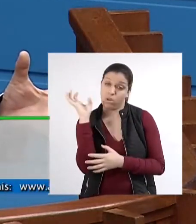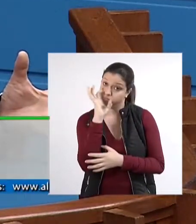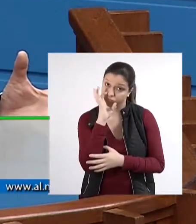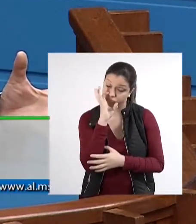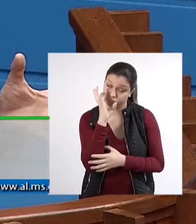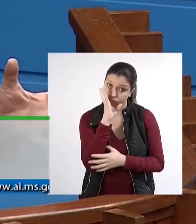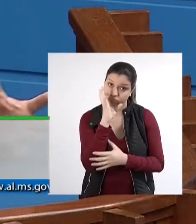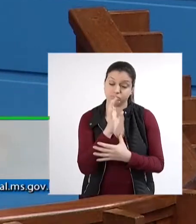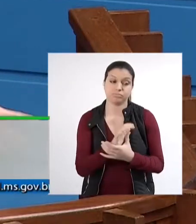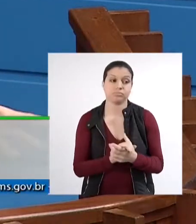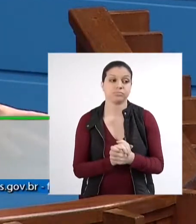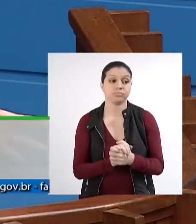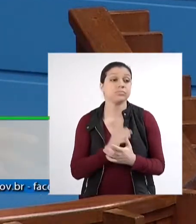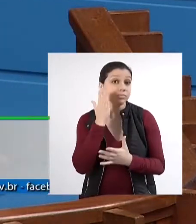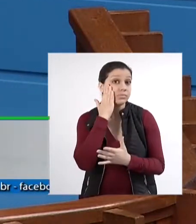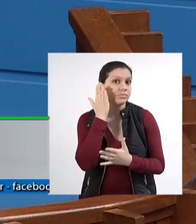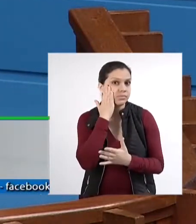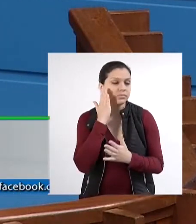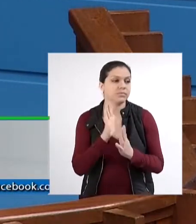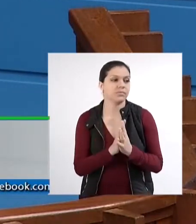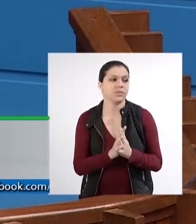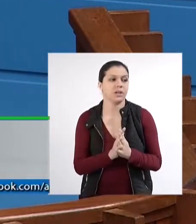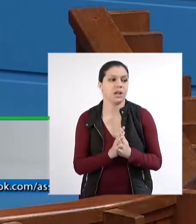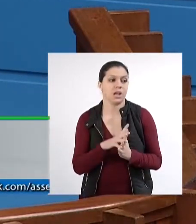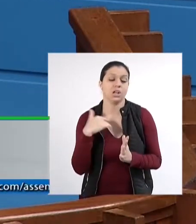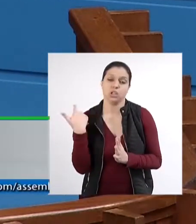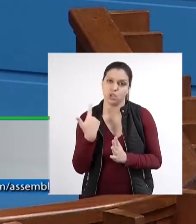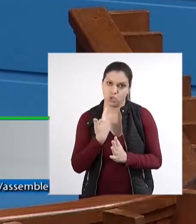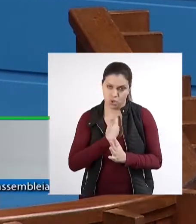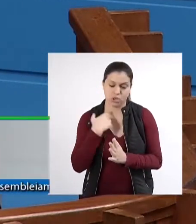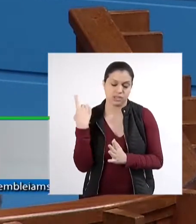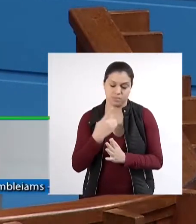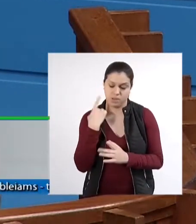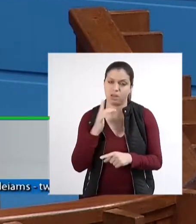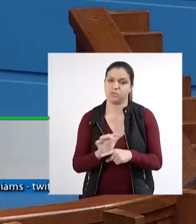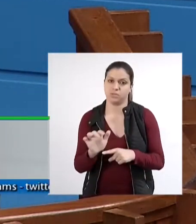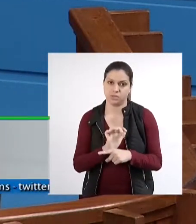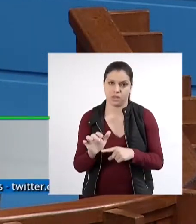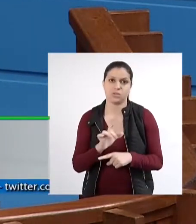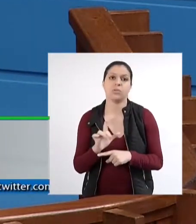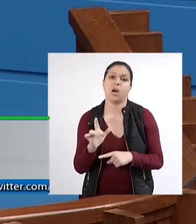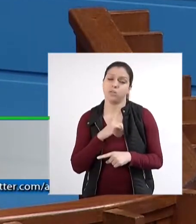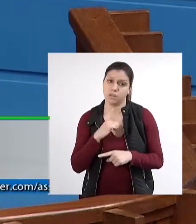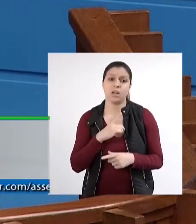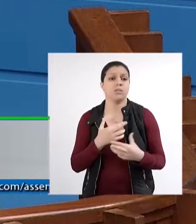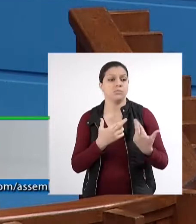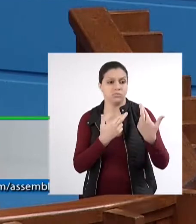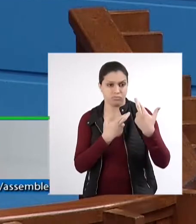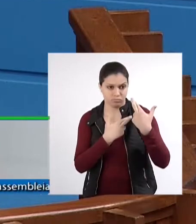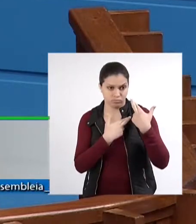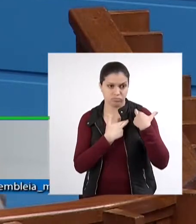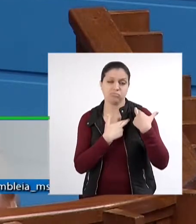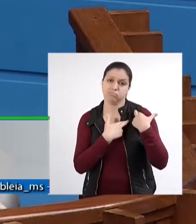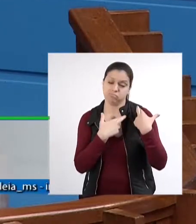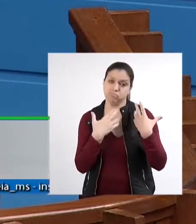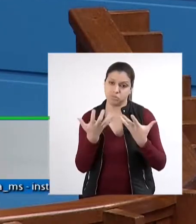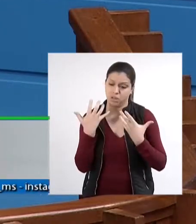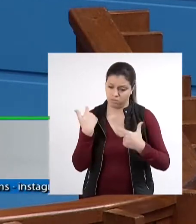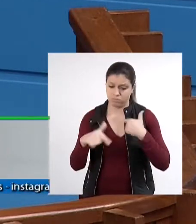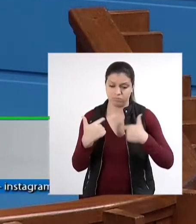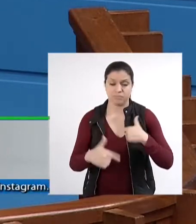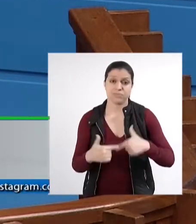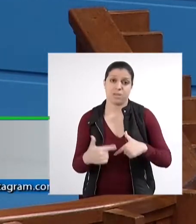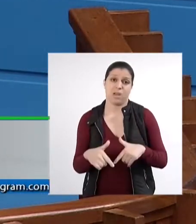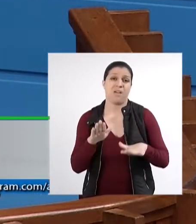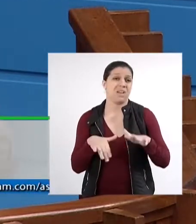assistem saibam que realmente nós, deputados estaduais, temos essa disposição. O que nós não temos